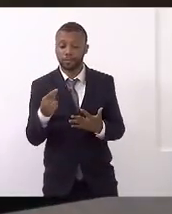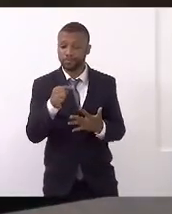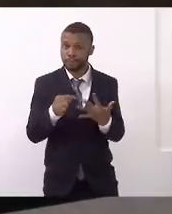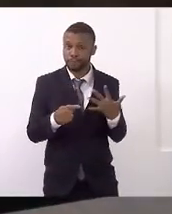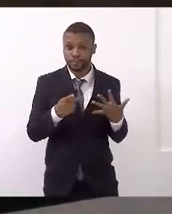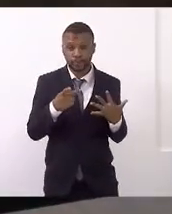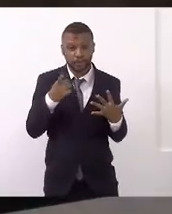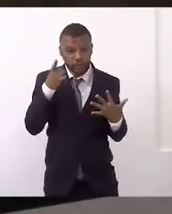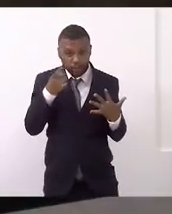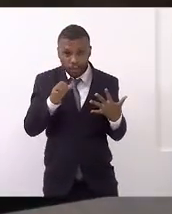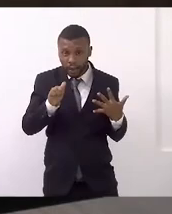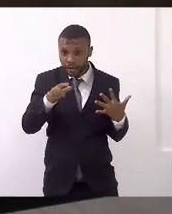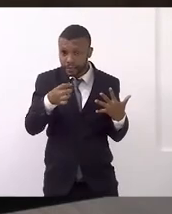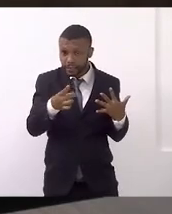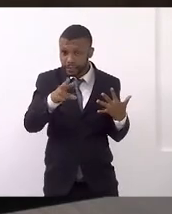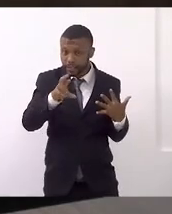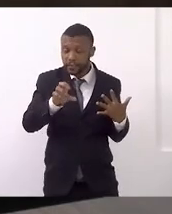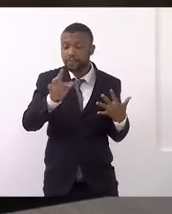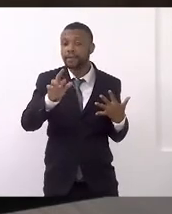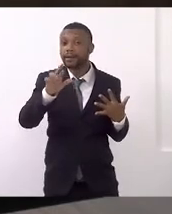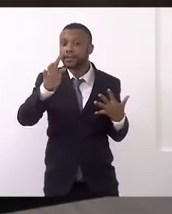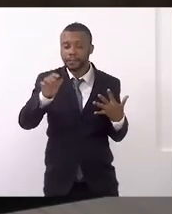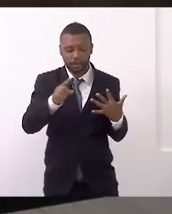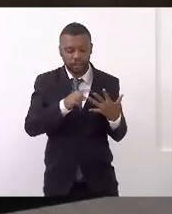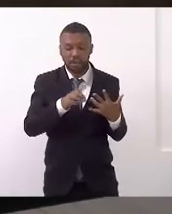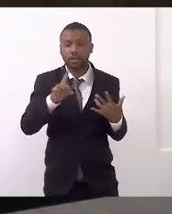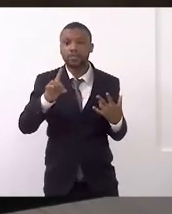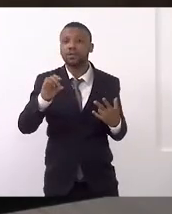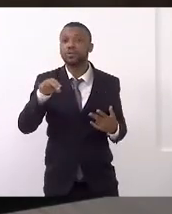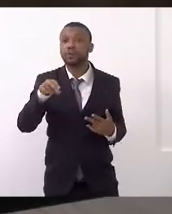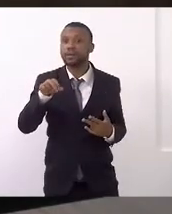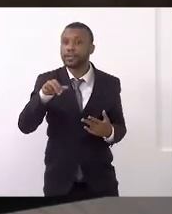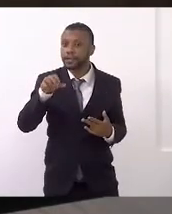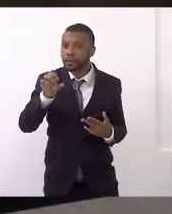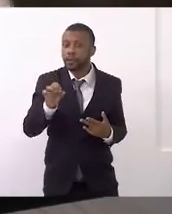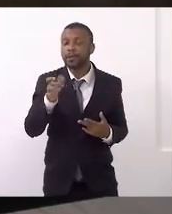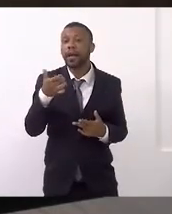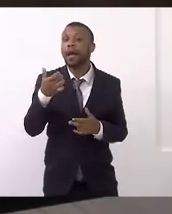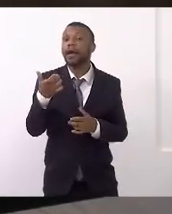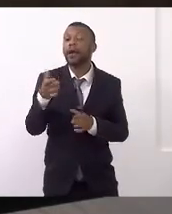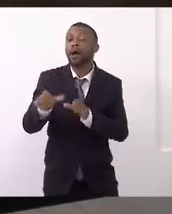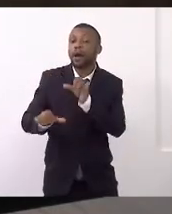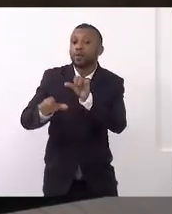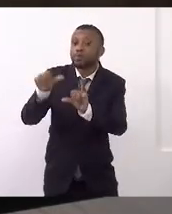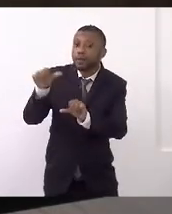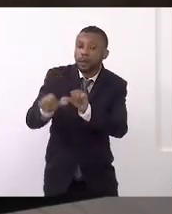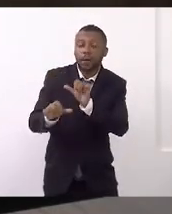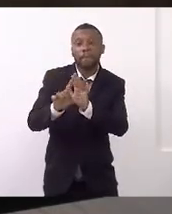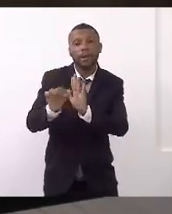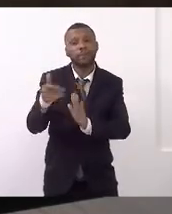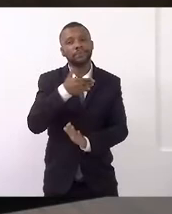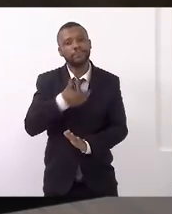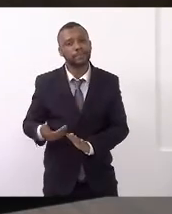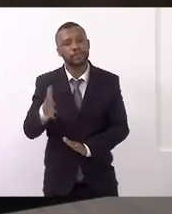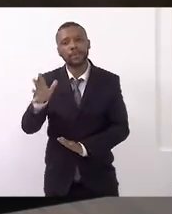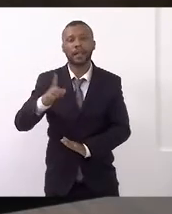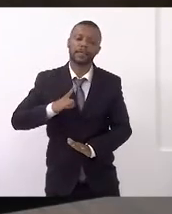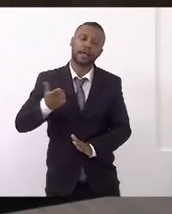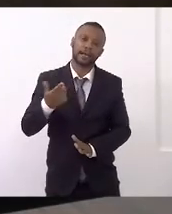Alexandre Freitas e Dionísio Lins pretendem alterar uma lei estadual existente, que é a